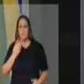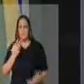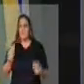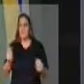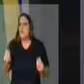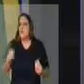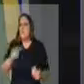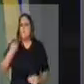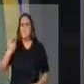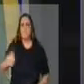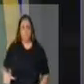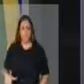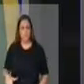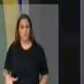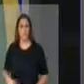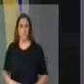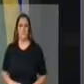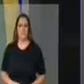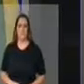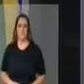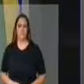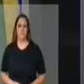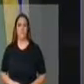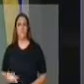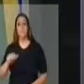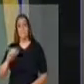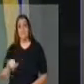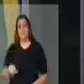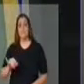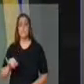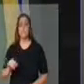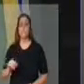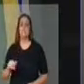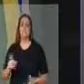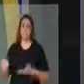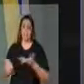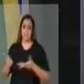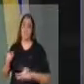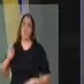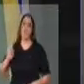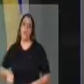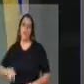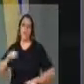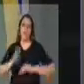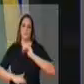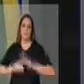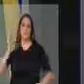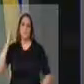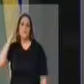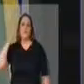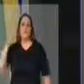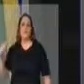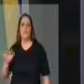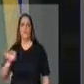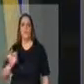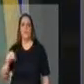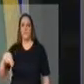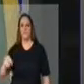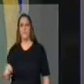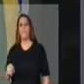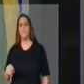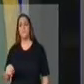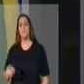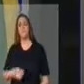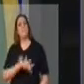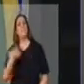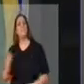vai voltar a falar? Quem faz essa reabilitação é o fonoaudiólogo. E em muitos estados aqui do